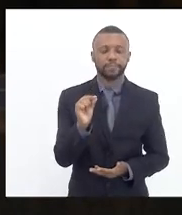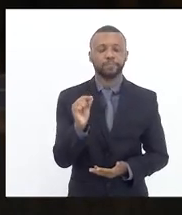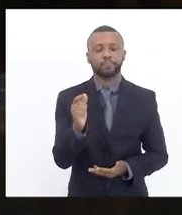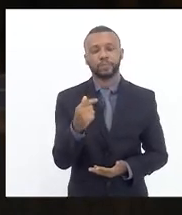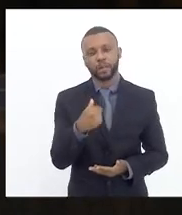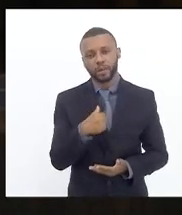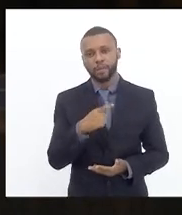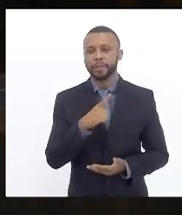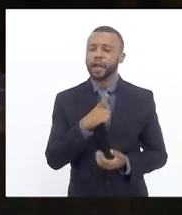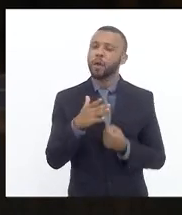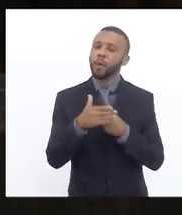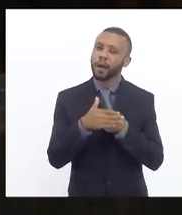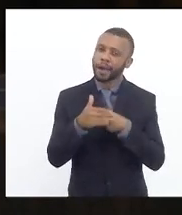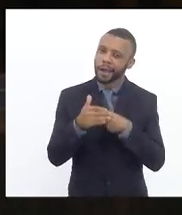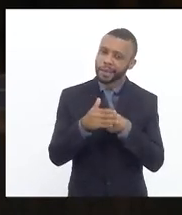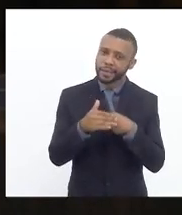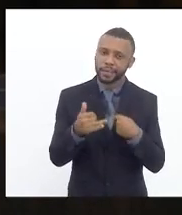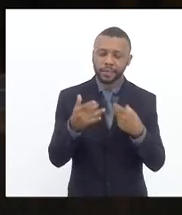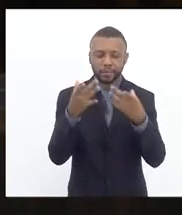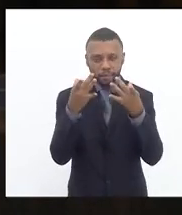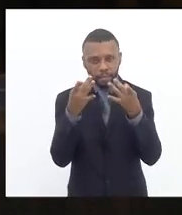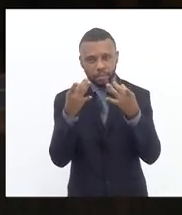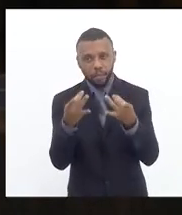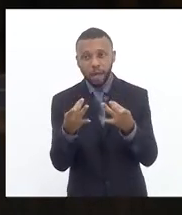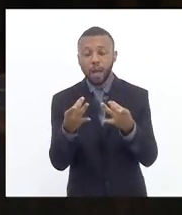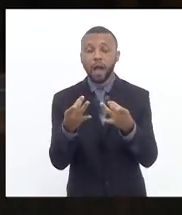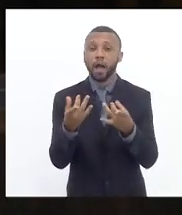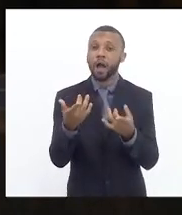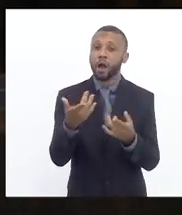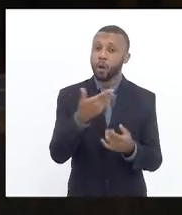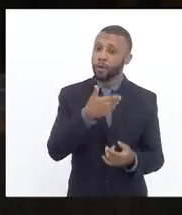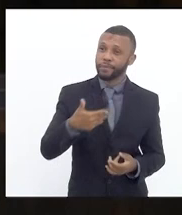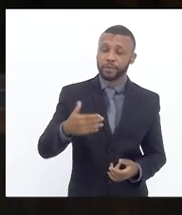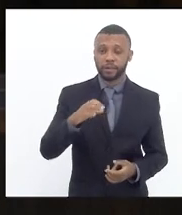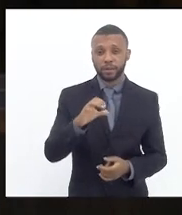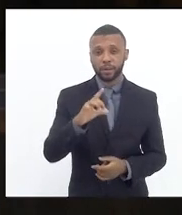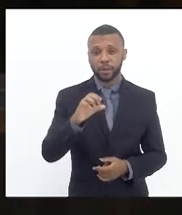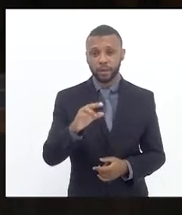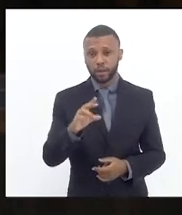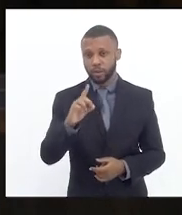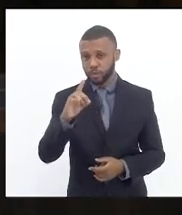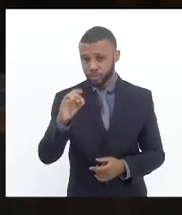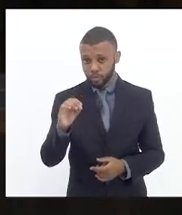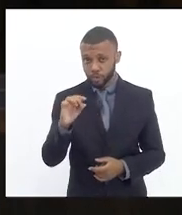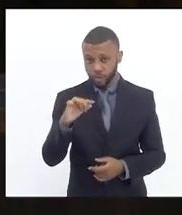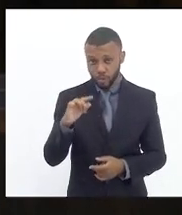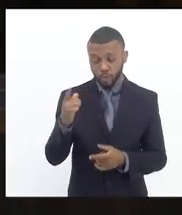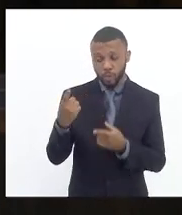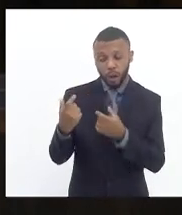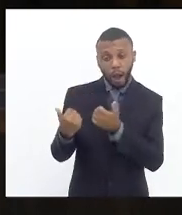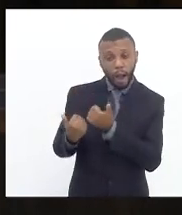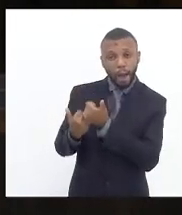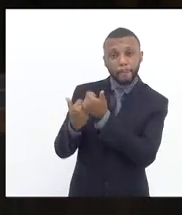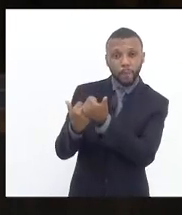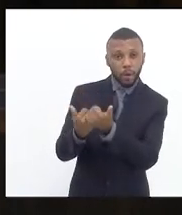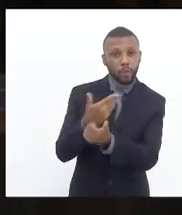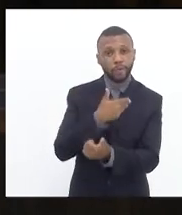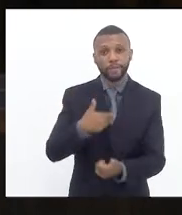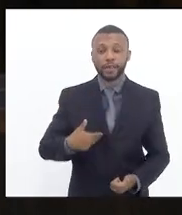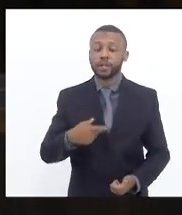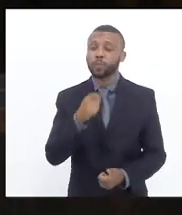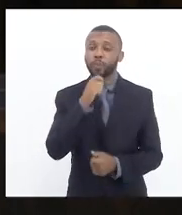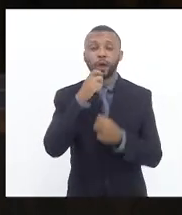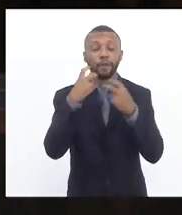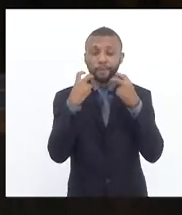tenho todo carinho e apreço ao Governador Cláudio Castro eu sou base do governo não tenho